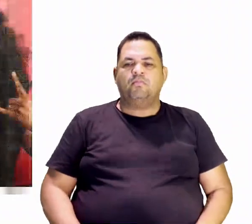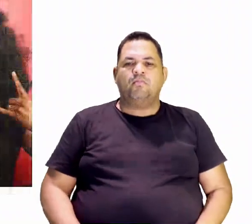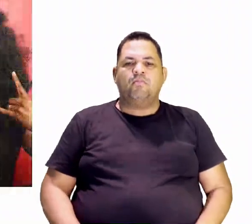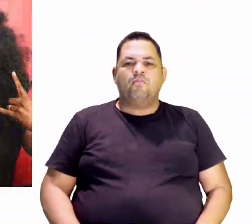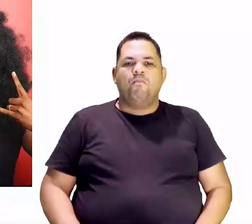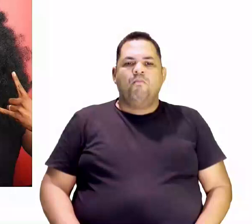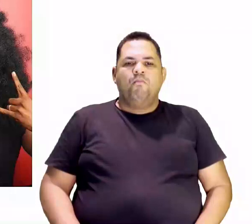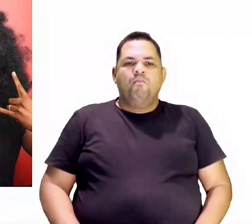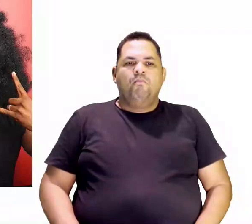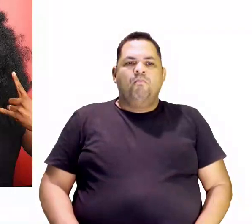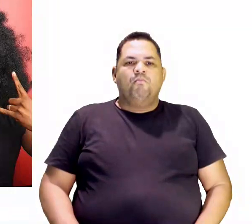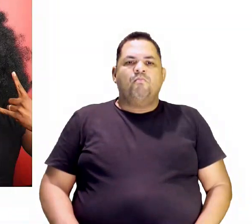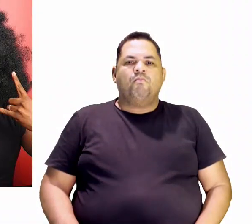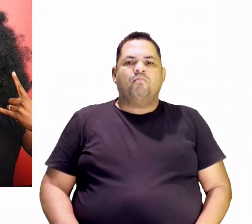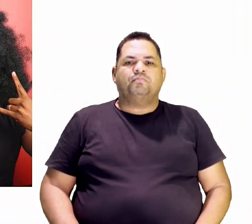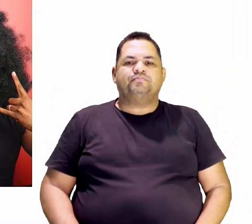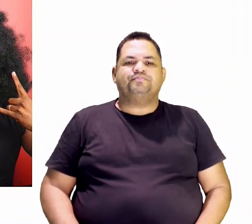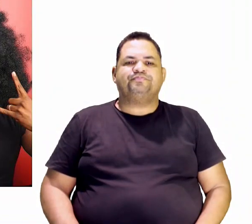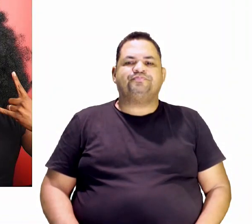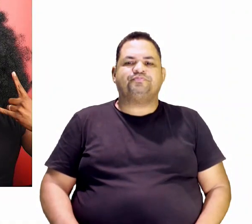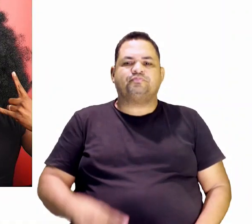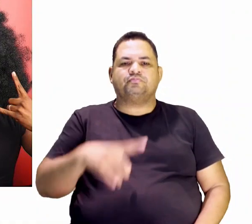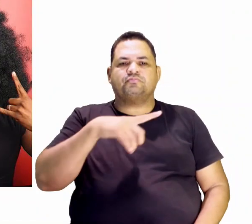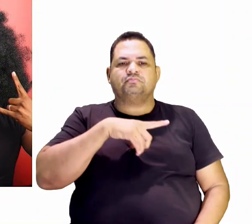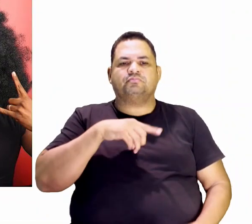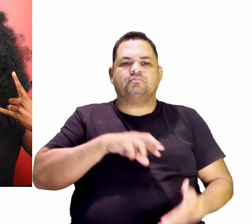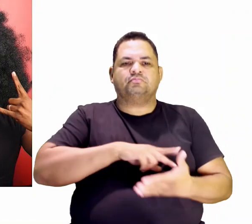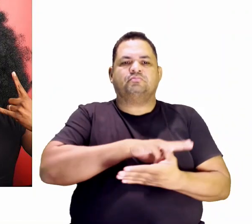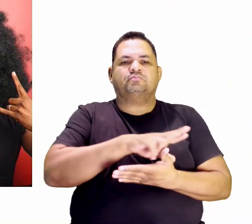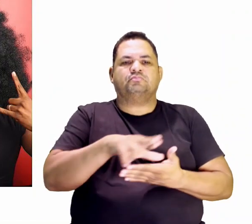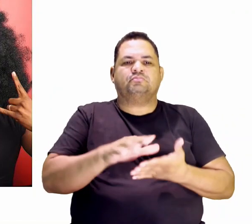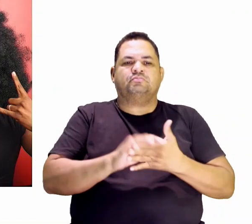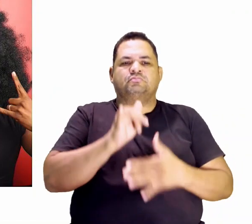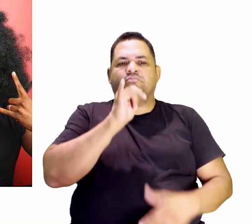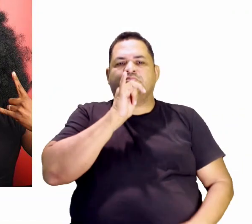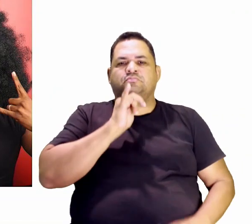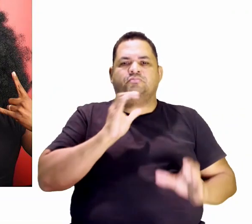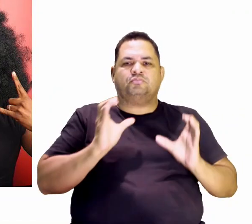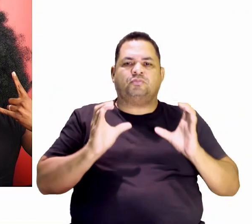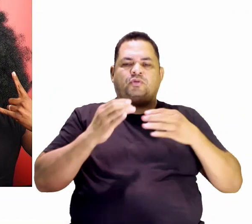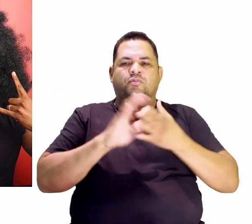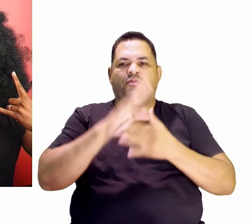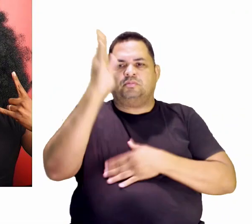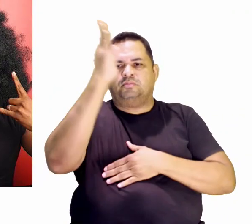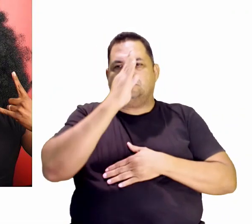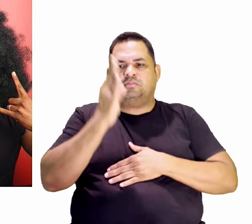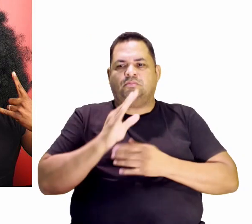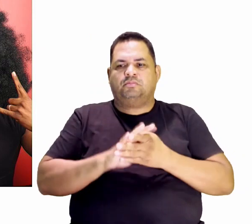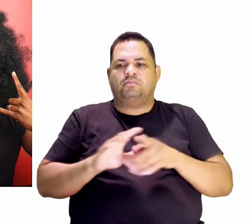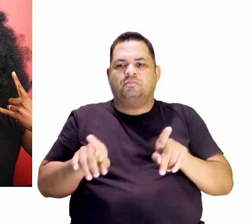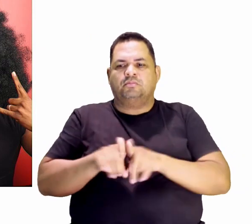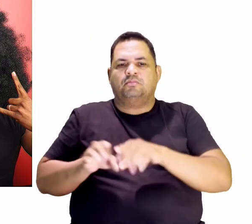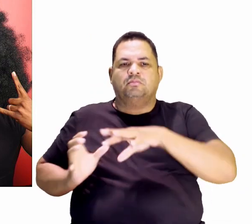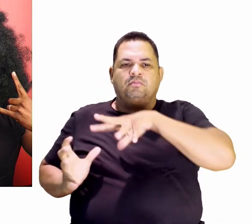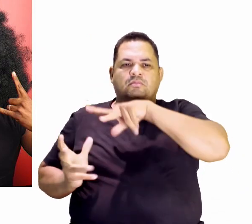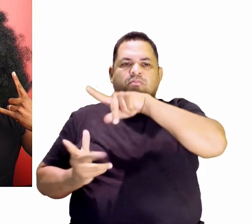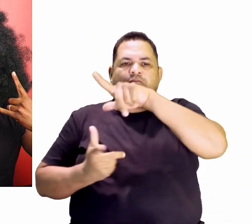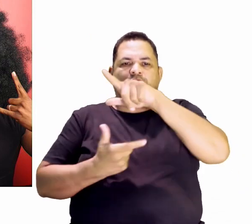Esse é um exemplo. Então, nós temos aí muitos exemplos de tribos no Brasil e no mundo por conta de quê?